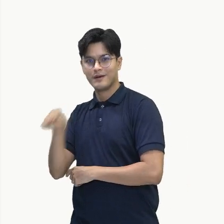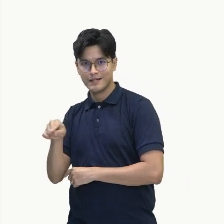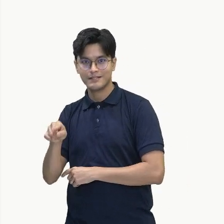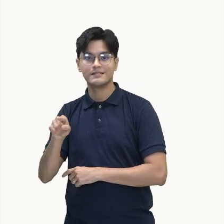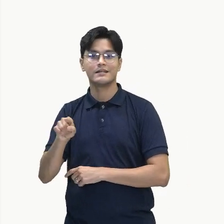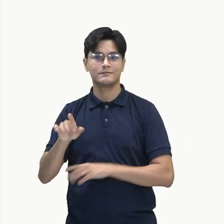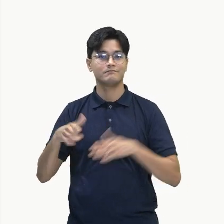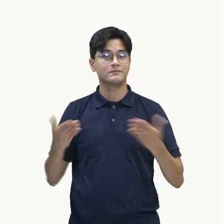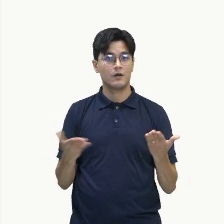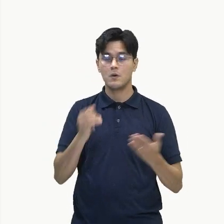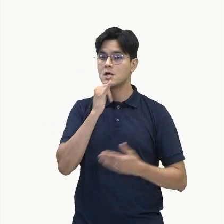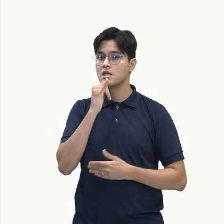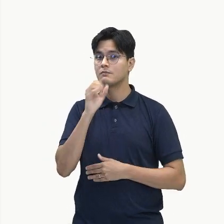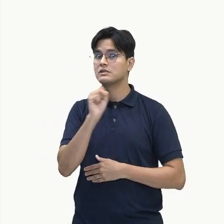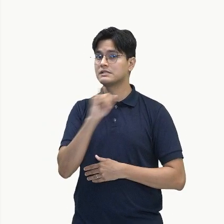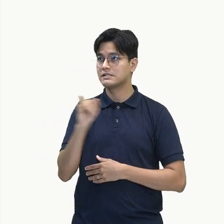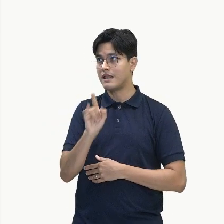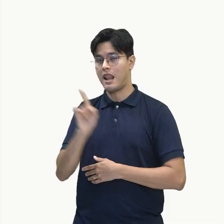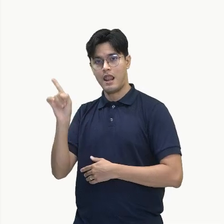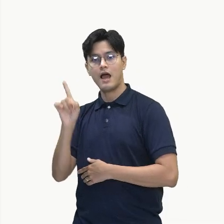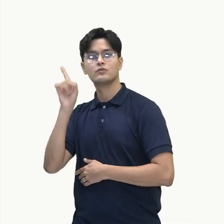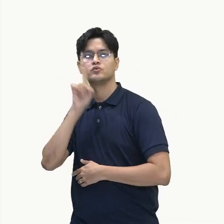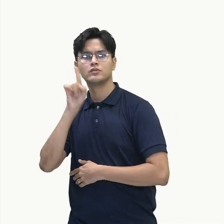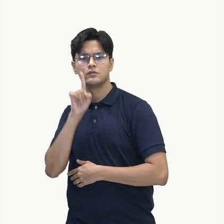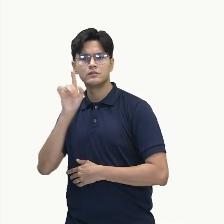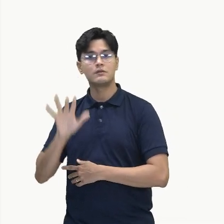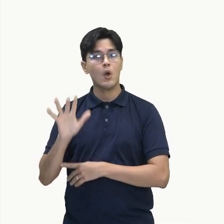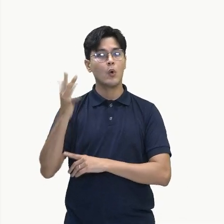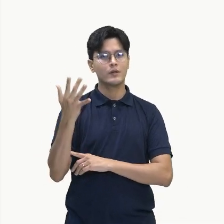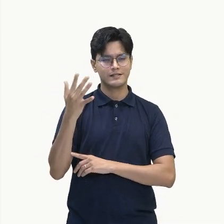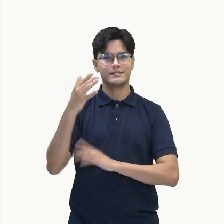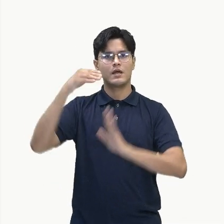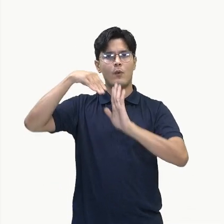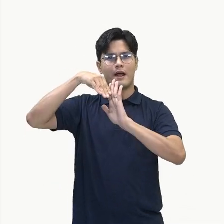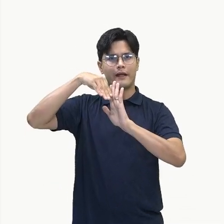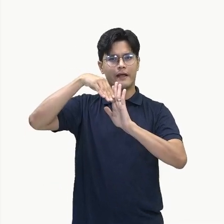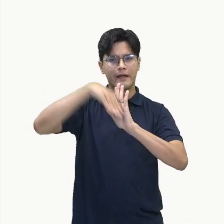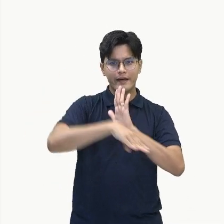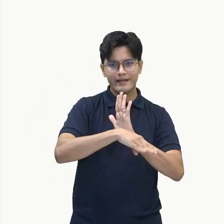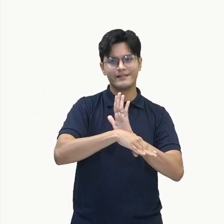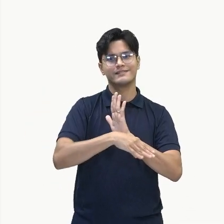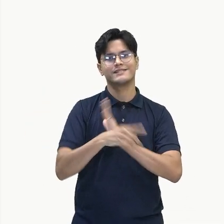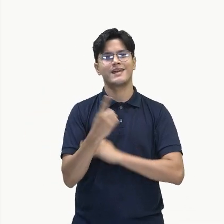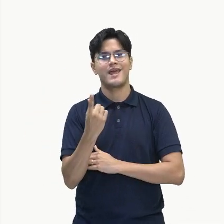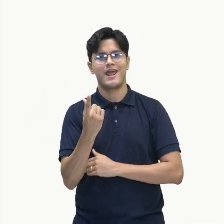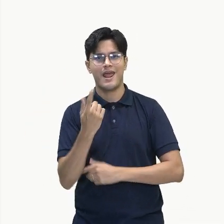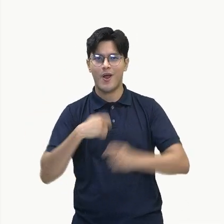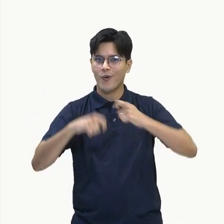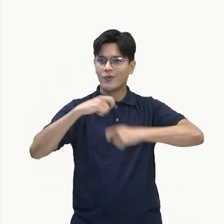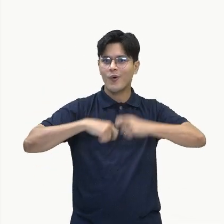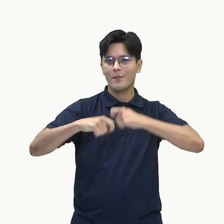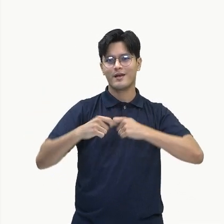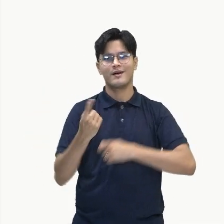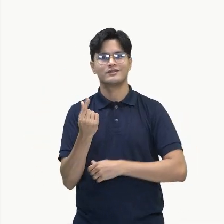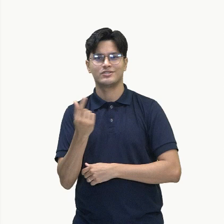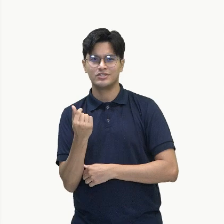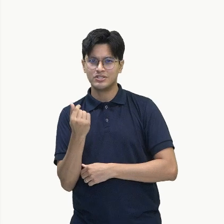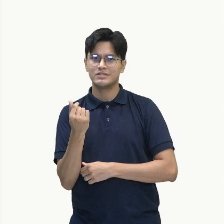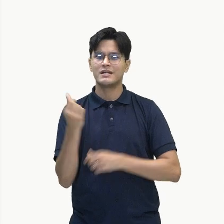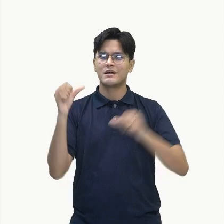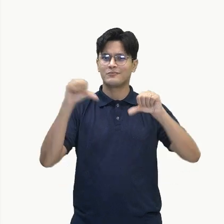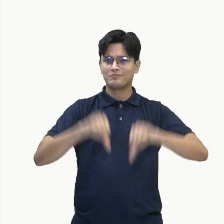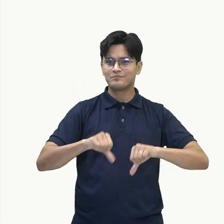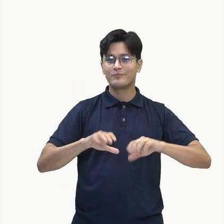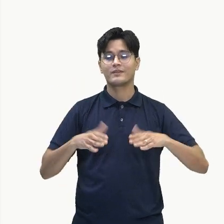outros países e provocar uma crise econômica global, como a gente já vivenciou em momentos passados, né?